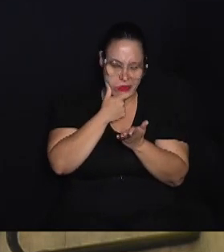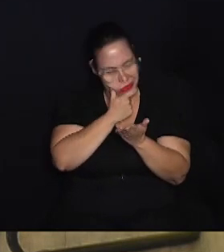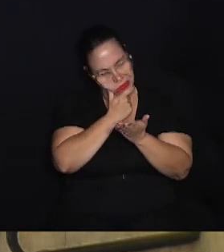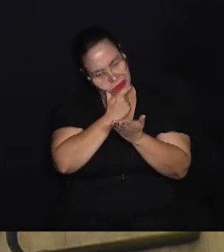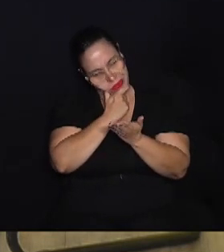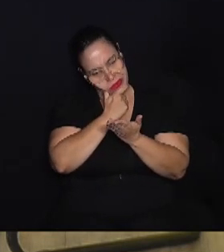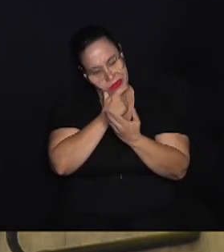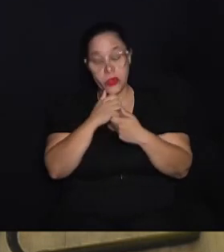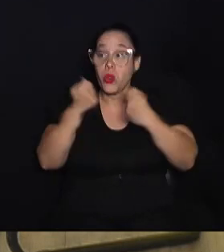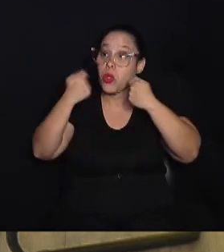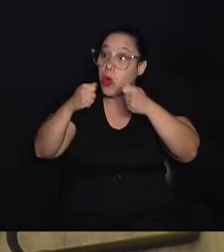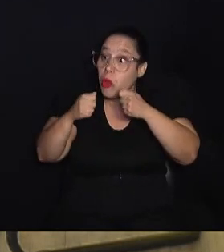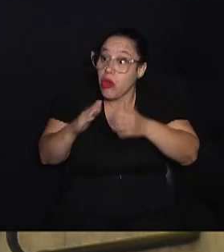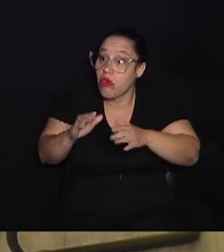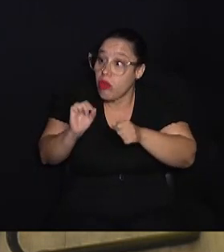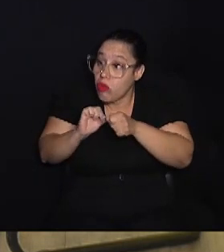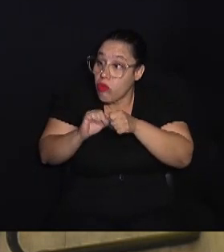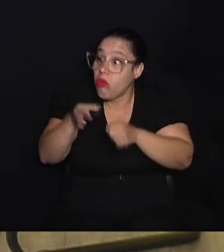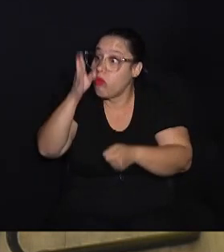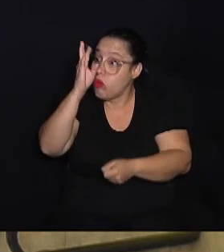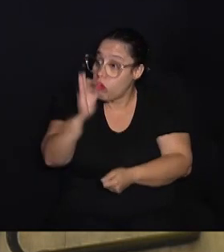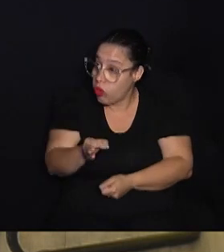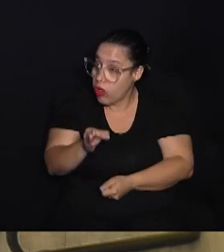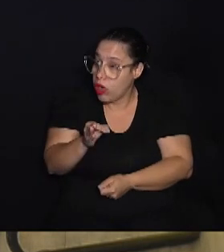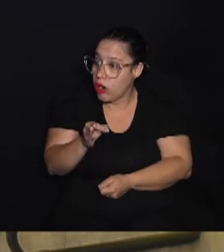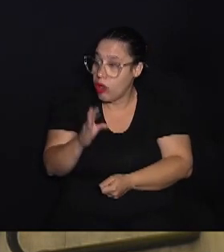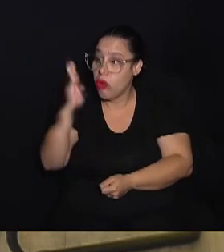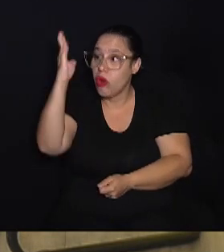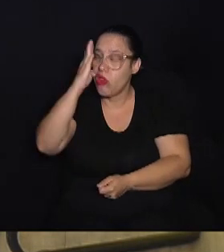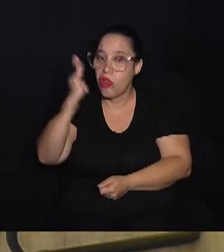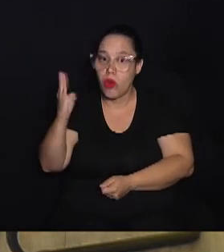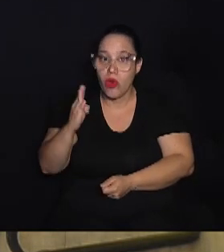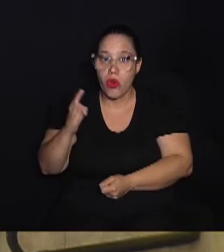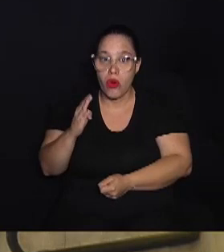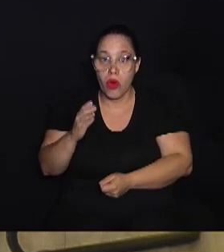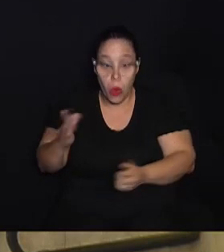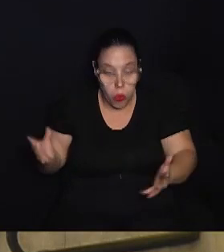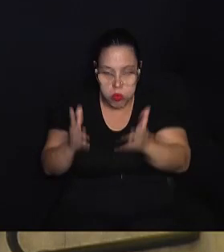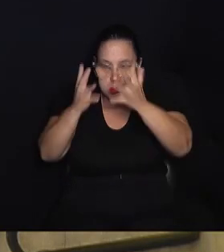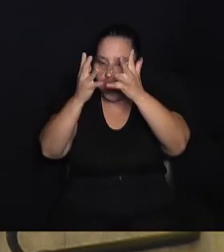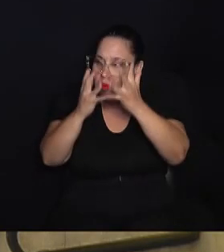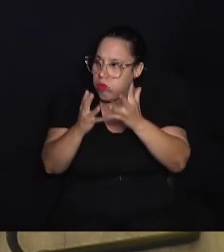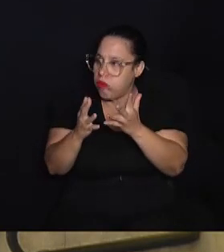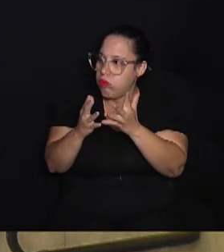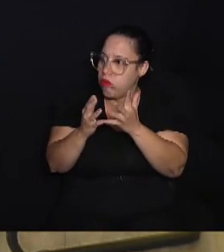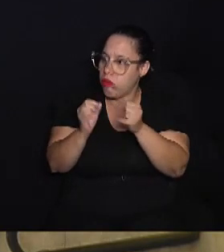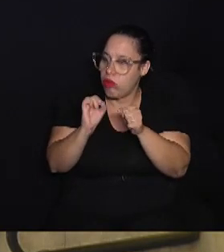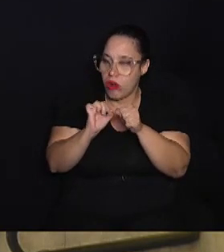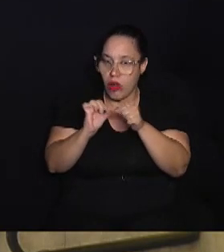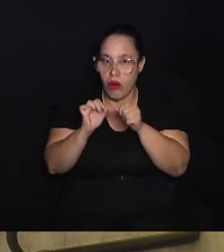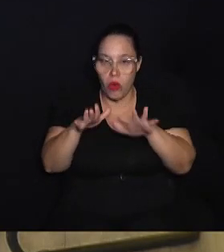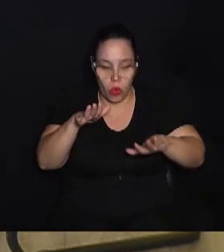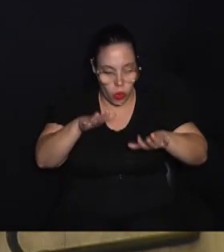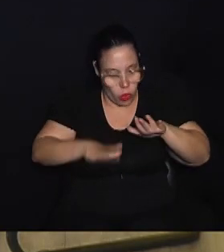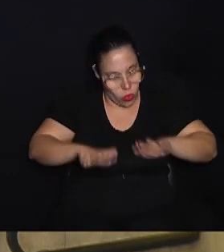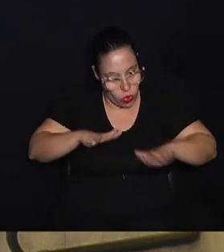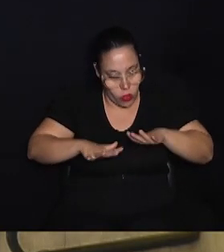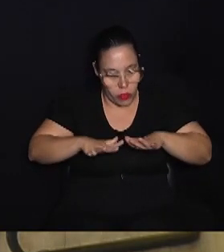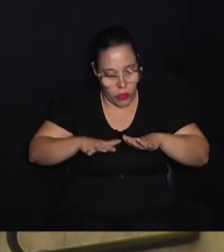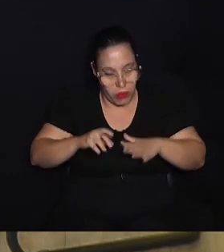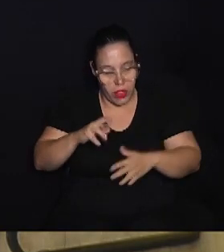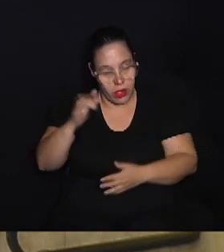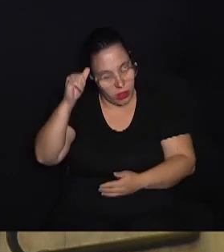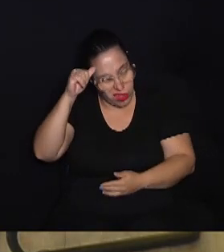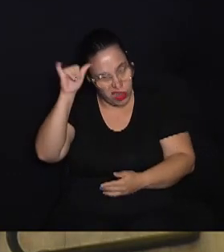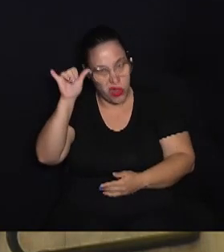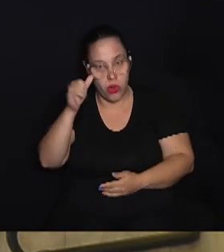a gente precisa fazer para que, de fato, o Brasil dê o seu quinhão para se tentar manter essa previsão